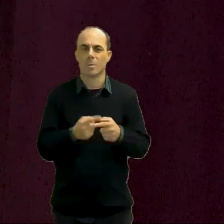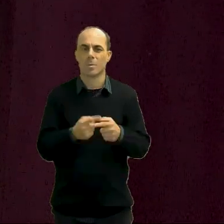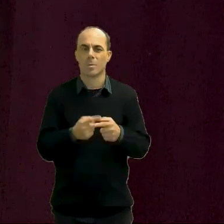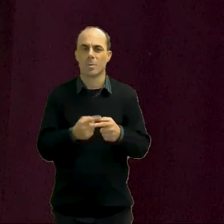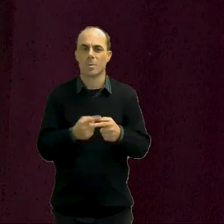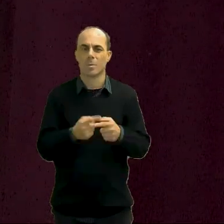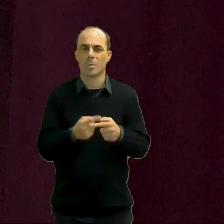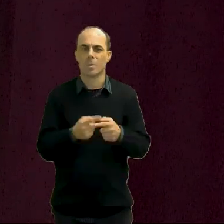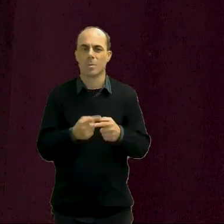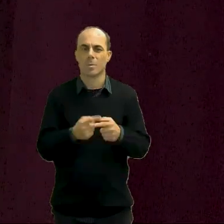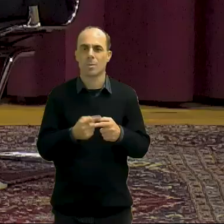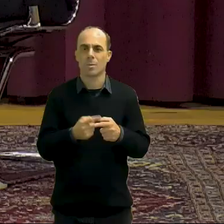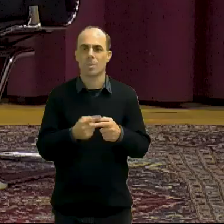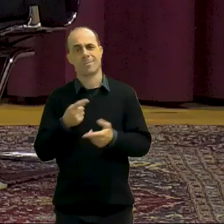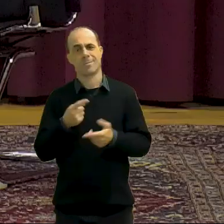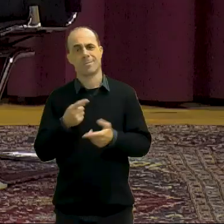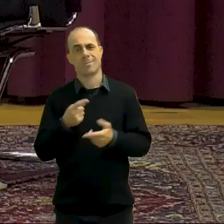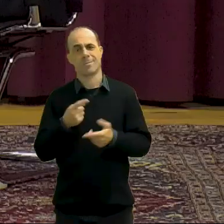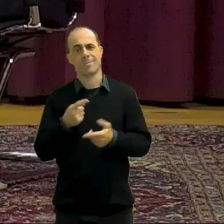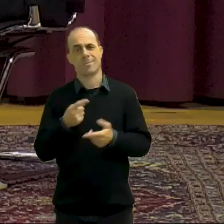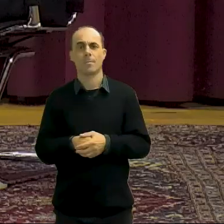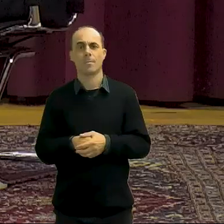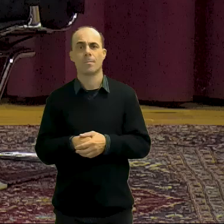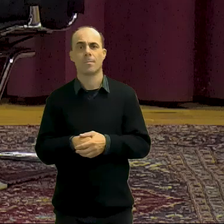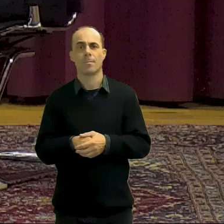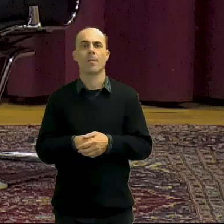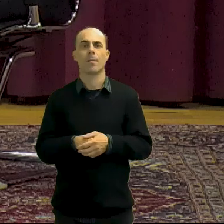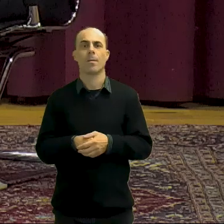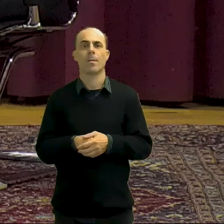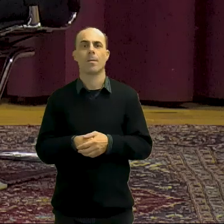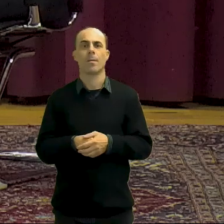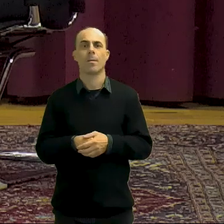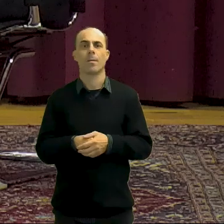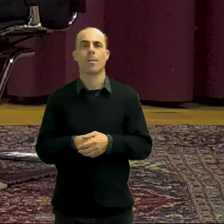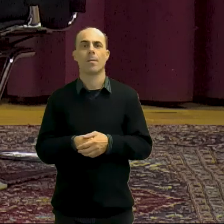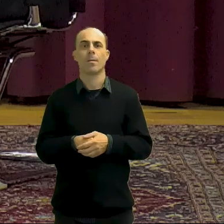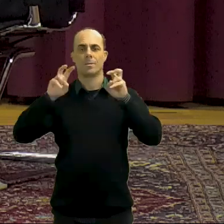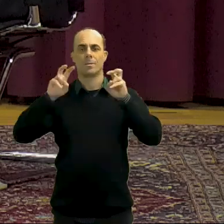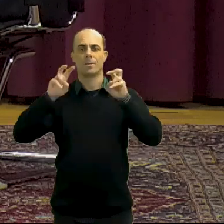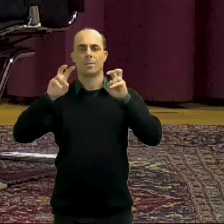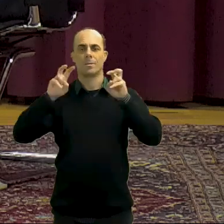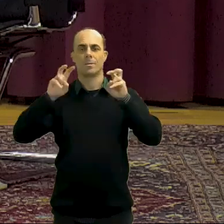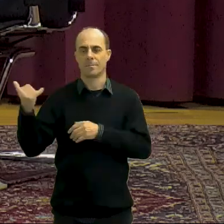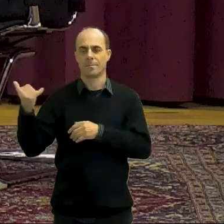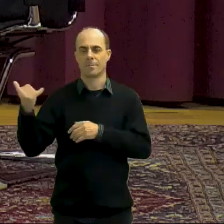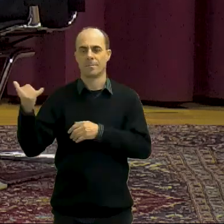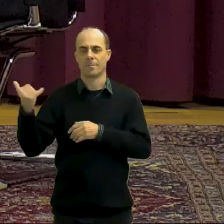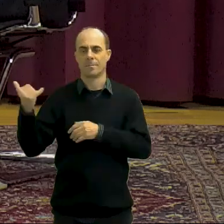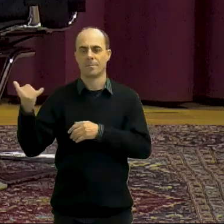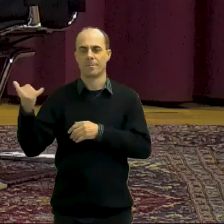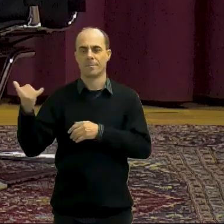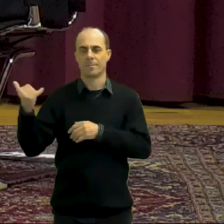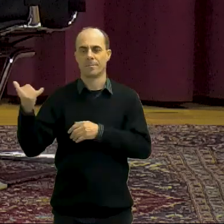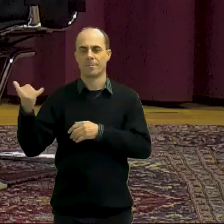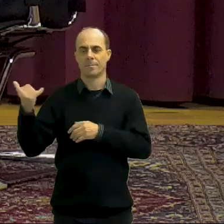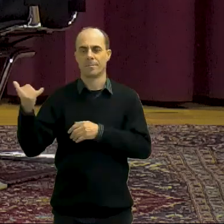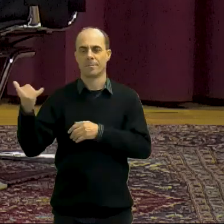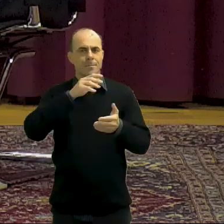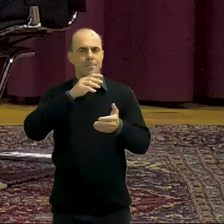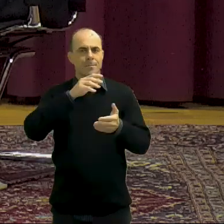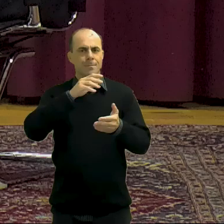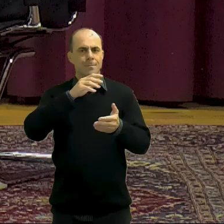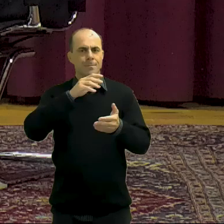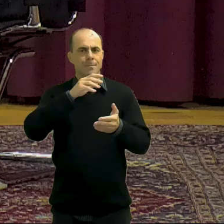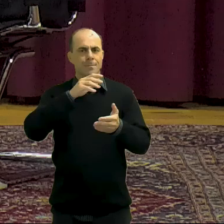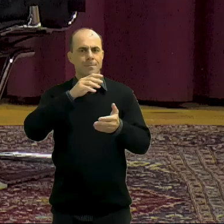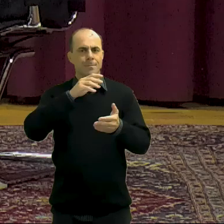né olha eu um outro tema que você me falou é das eleições limpas Eu acho que o presidente do Tribunal foi